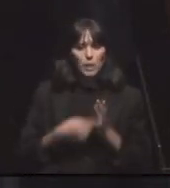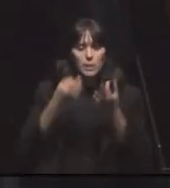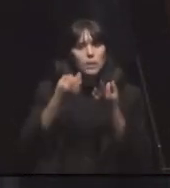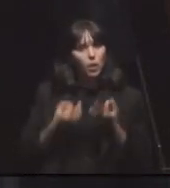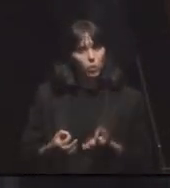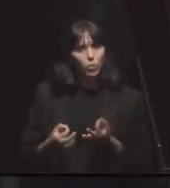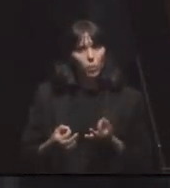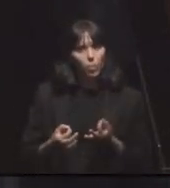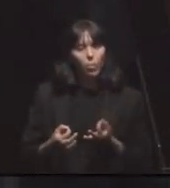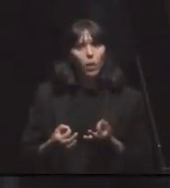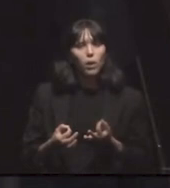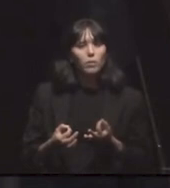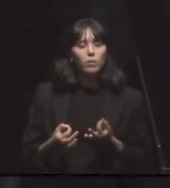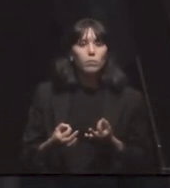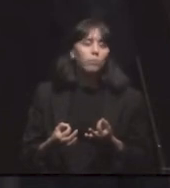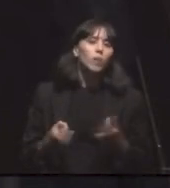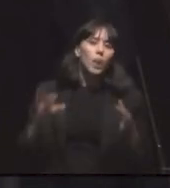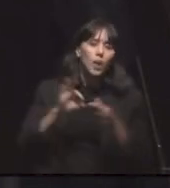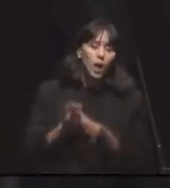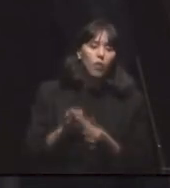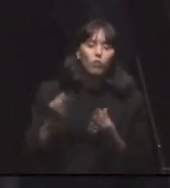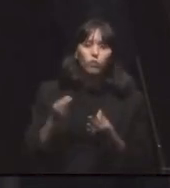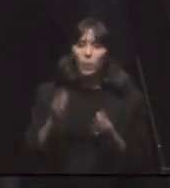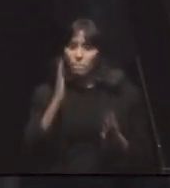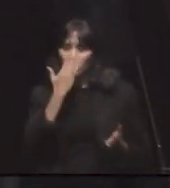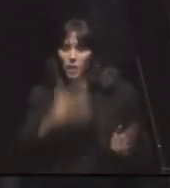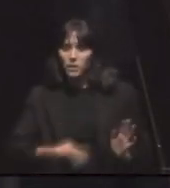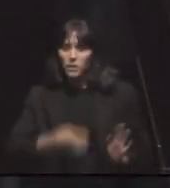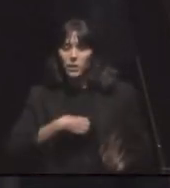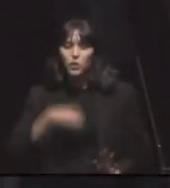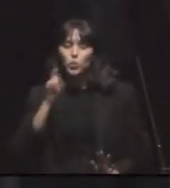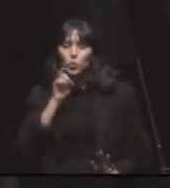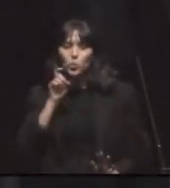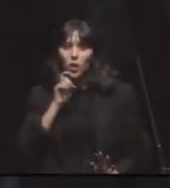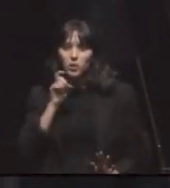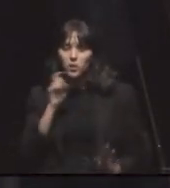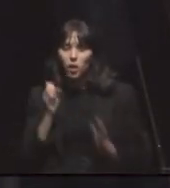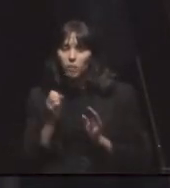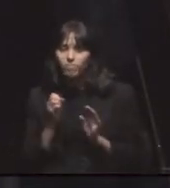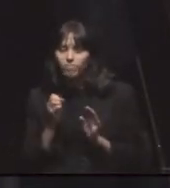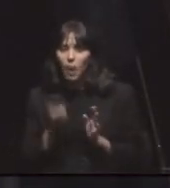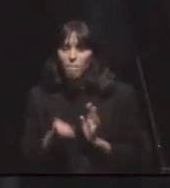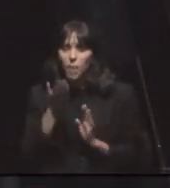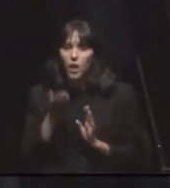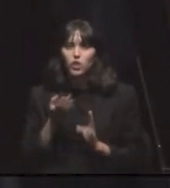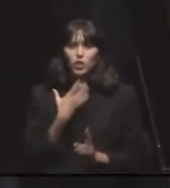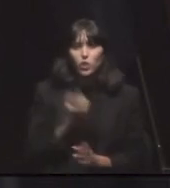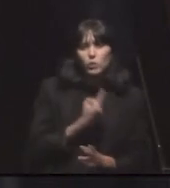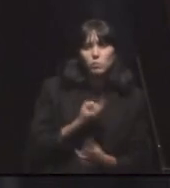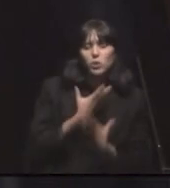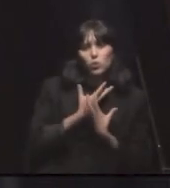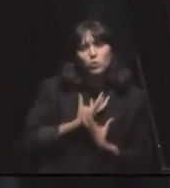sério sobre o aumento da percepção da insegurança, o isolamento, a insatisfação e